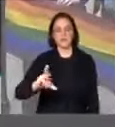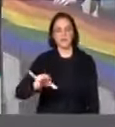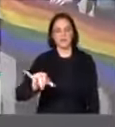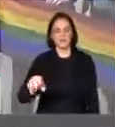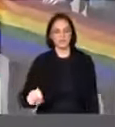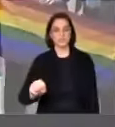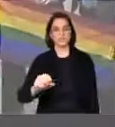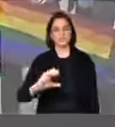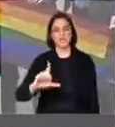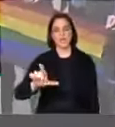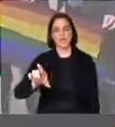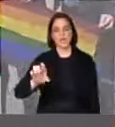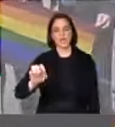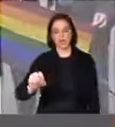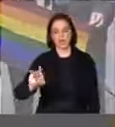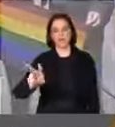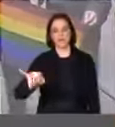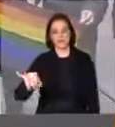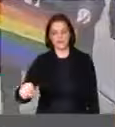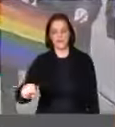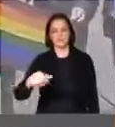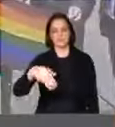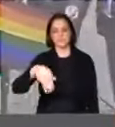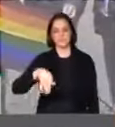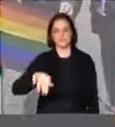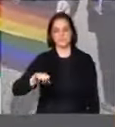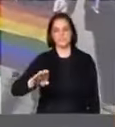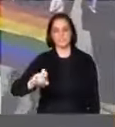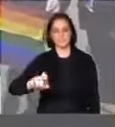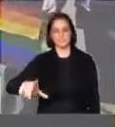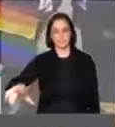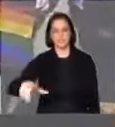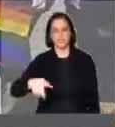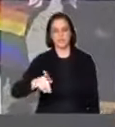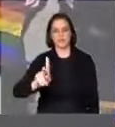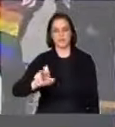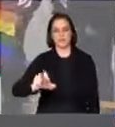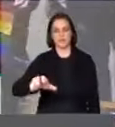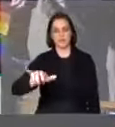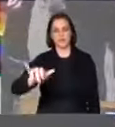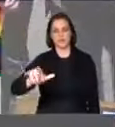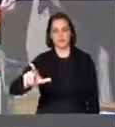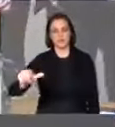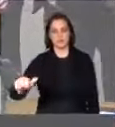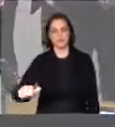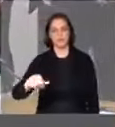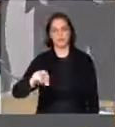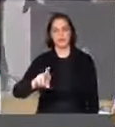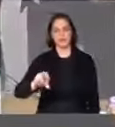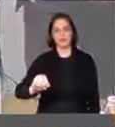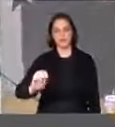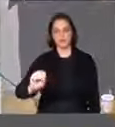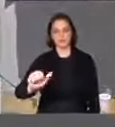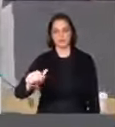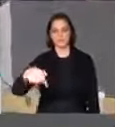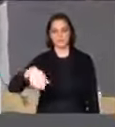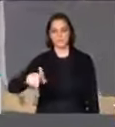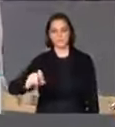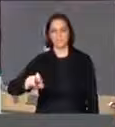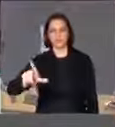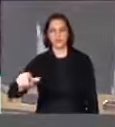Stefani, Clóvis Arantes, Michel Platini, Keila Simpson, Rosângela